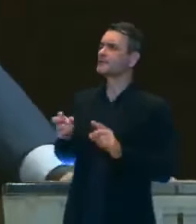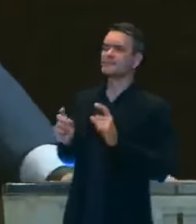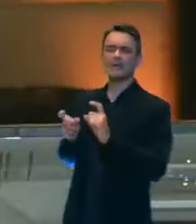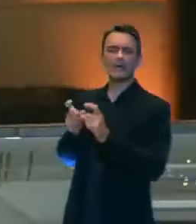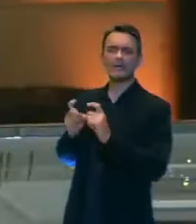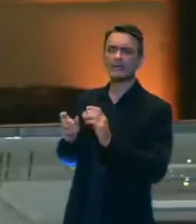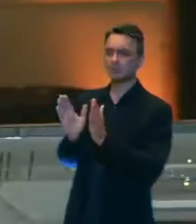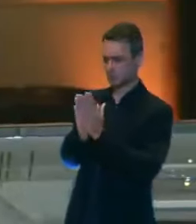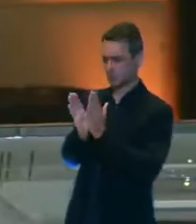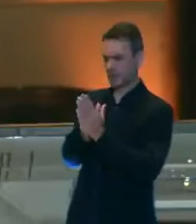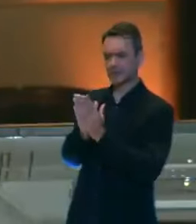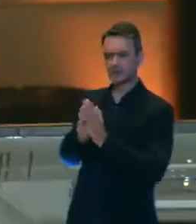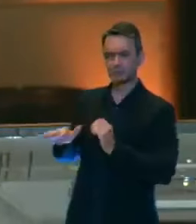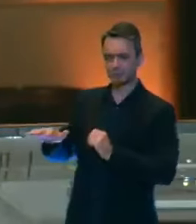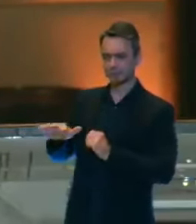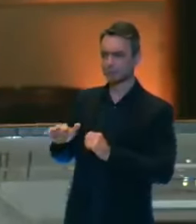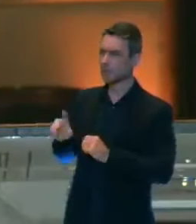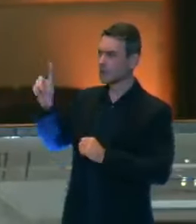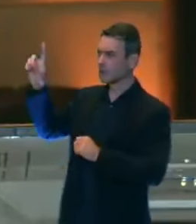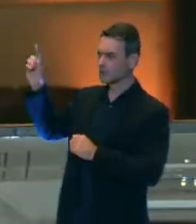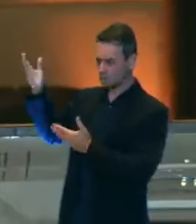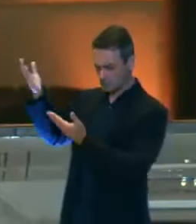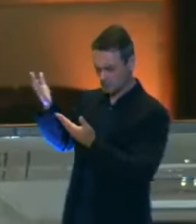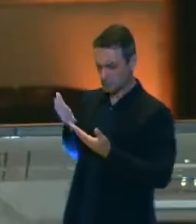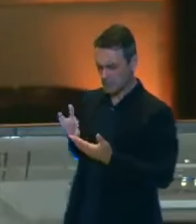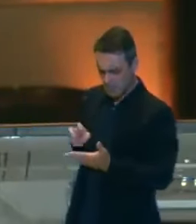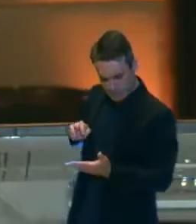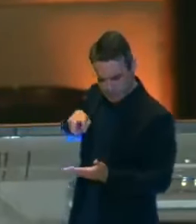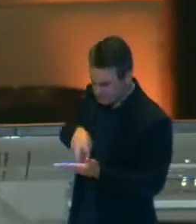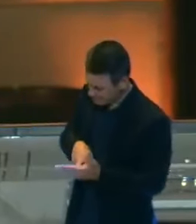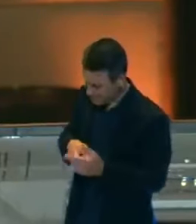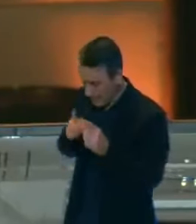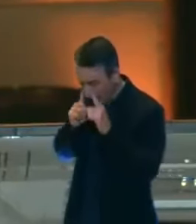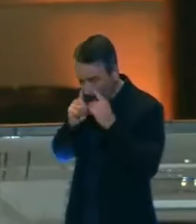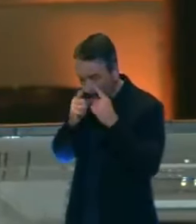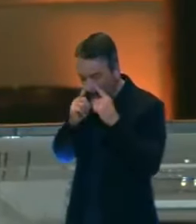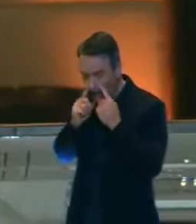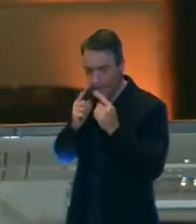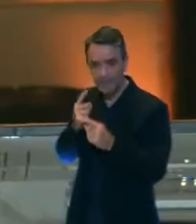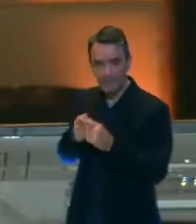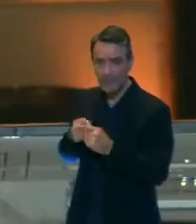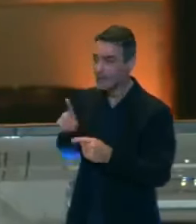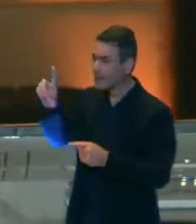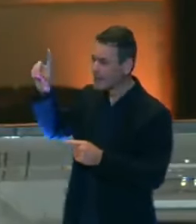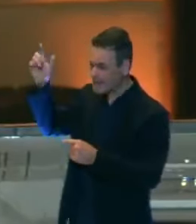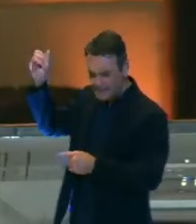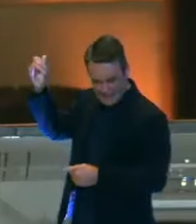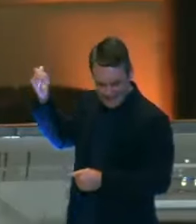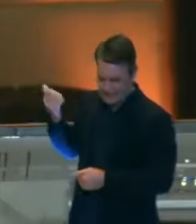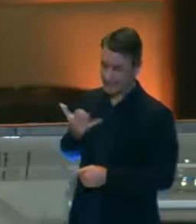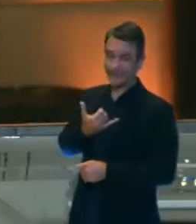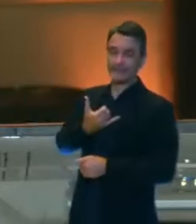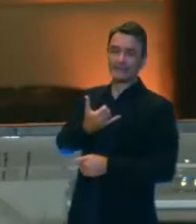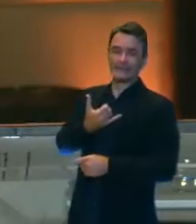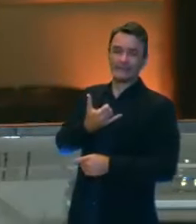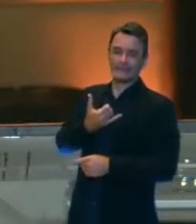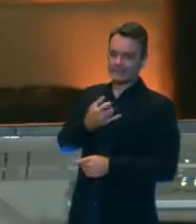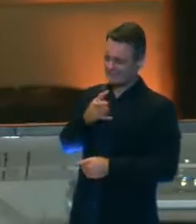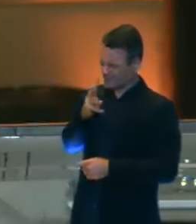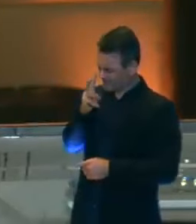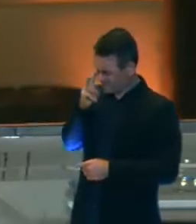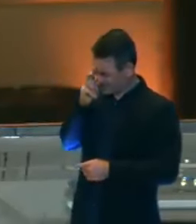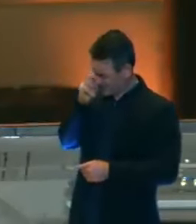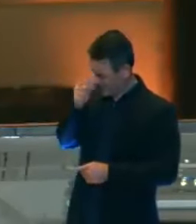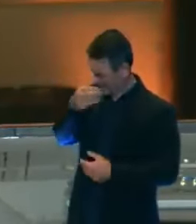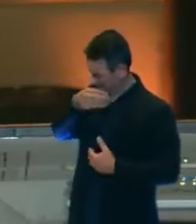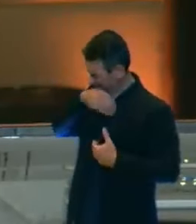oração, quando Deus me visitou, eu caí de joelhos chorando, porque a voz de Deus era tão forte